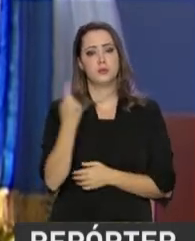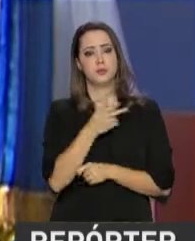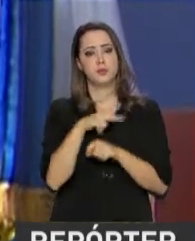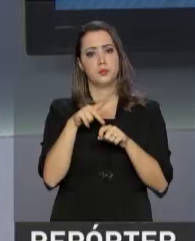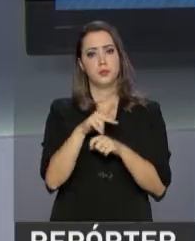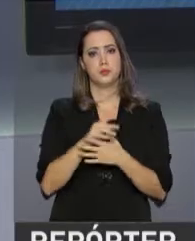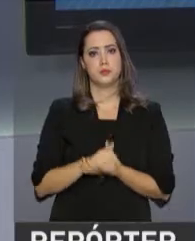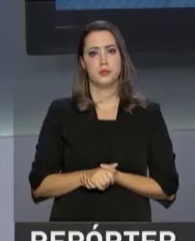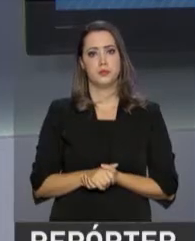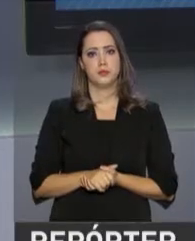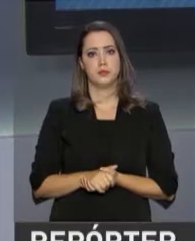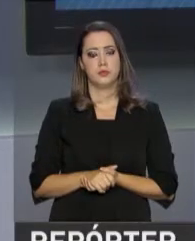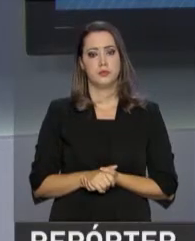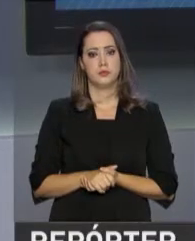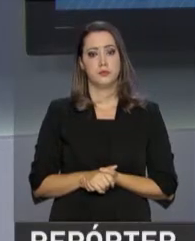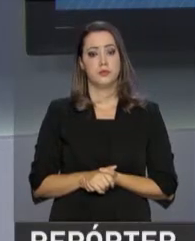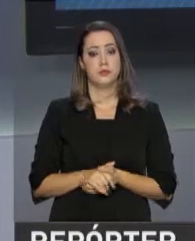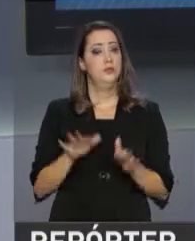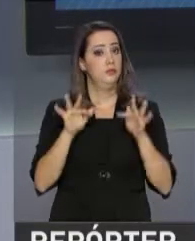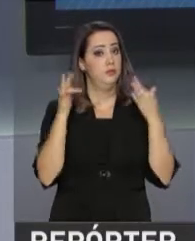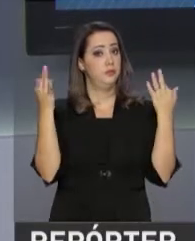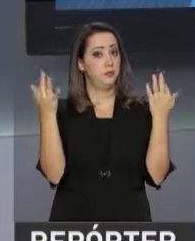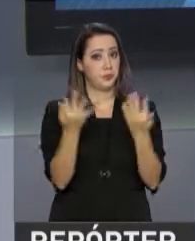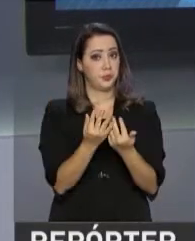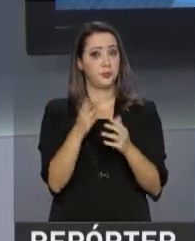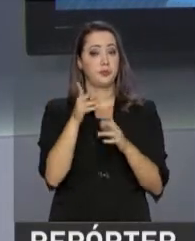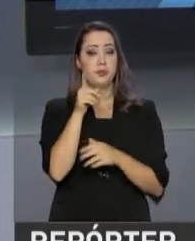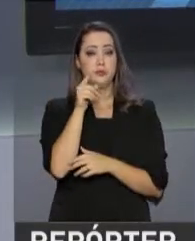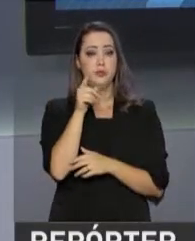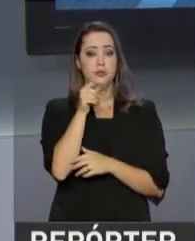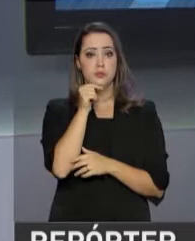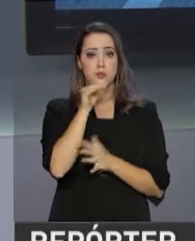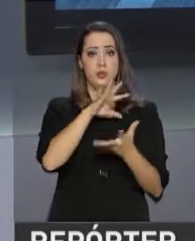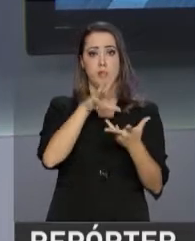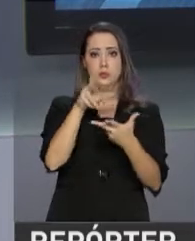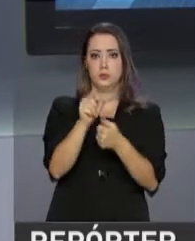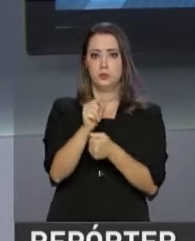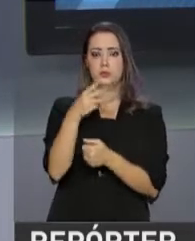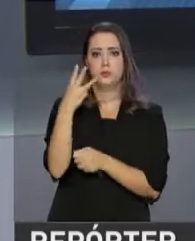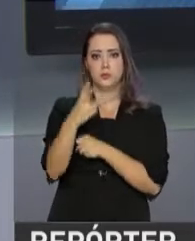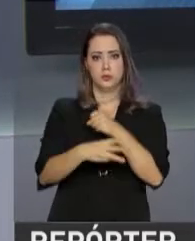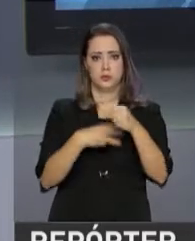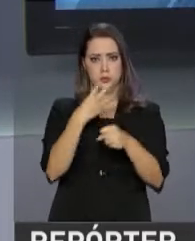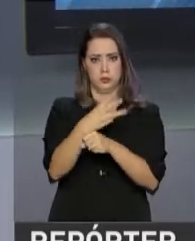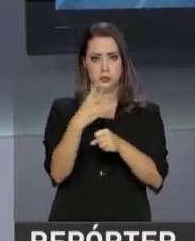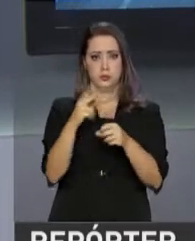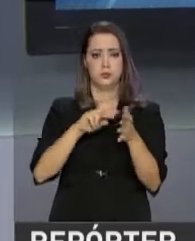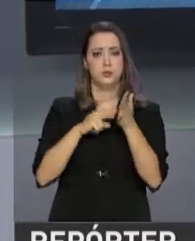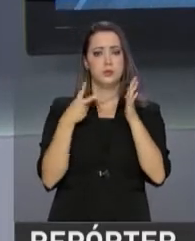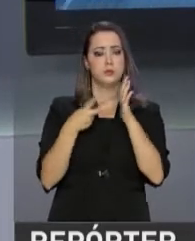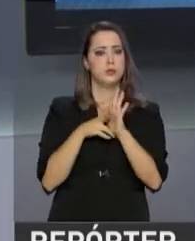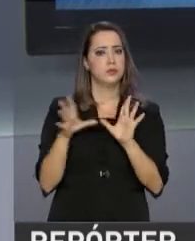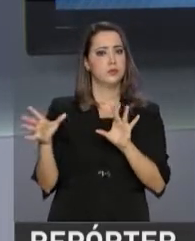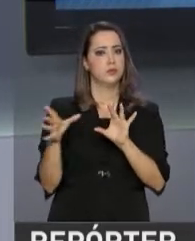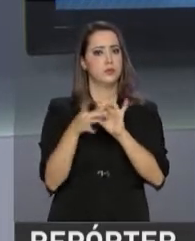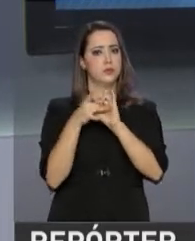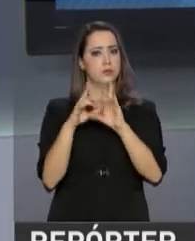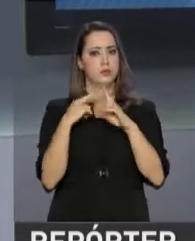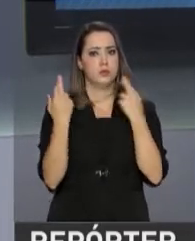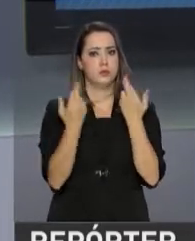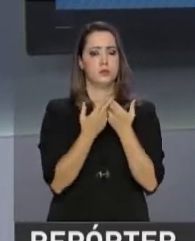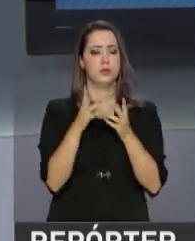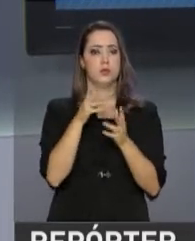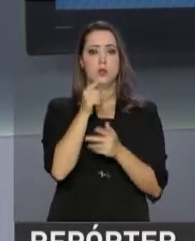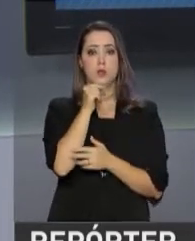país o fórum mundial da água acontece a cada três anos e representa a maior reunião relacionada à